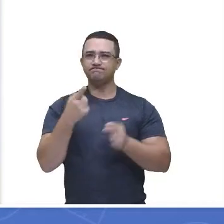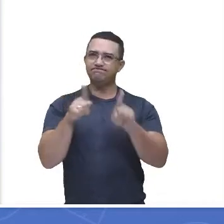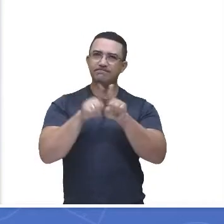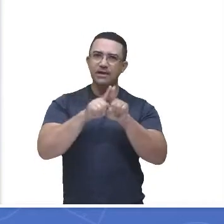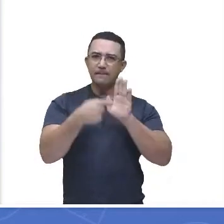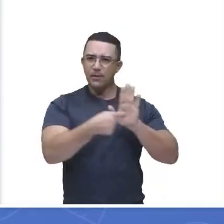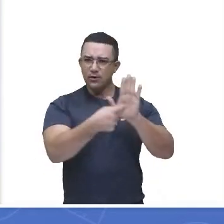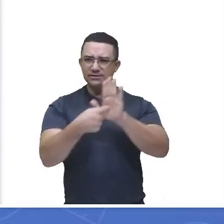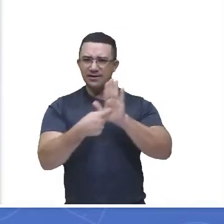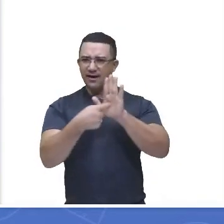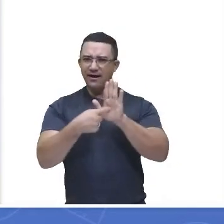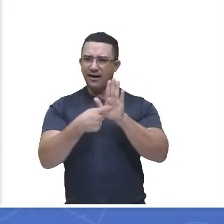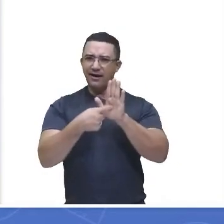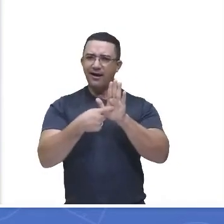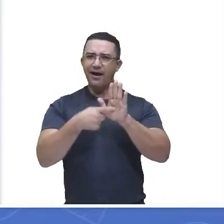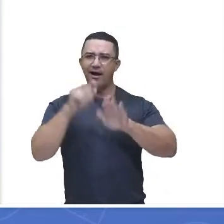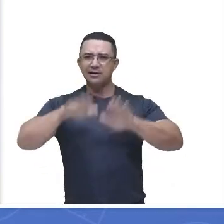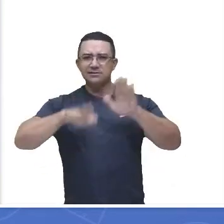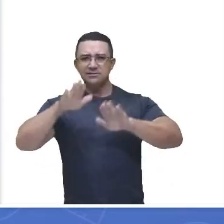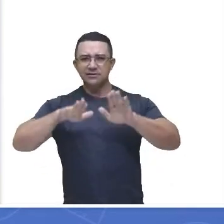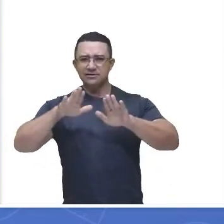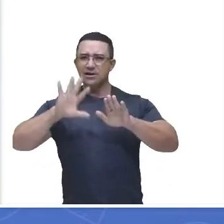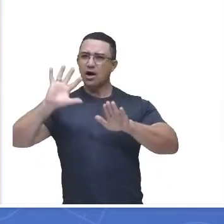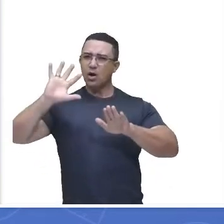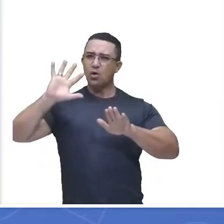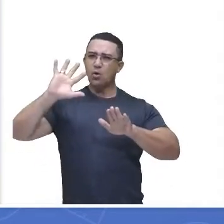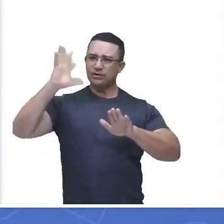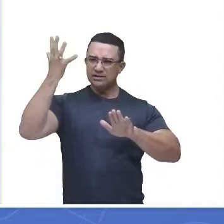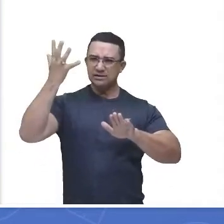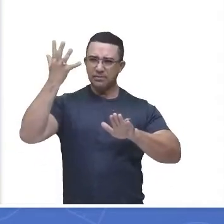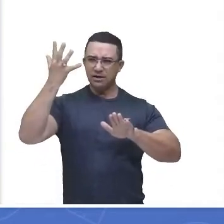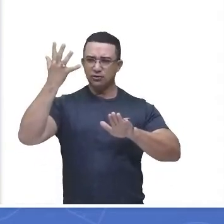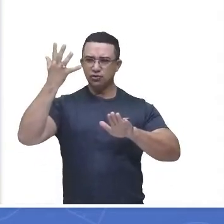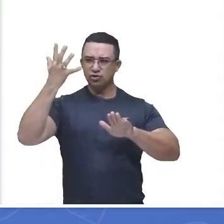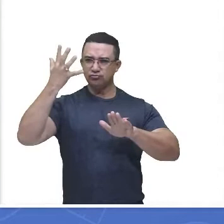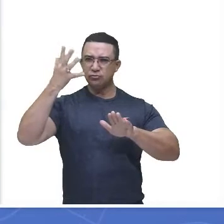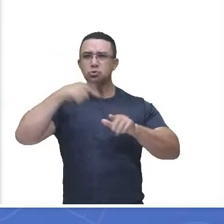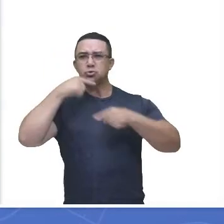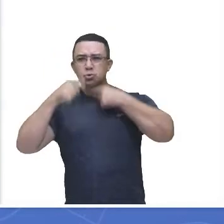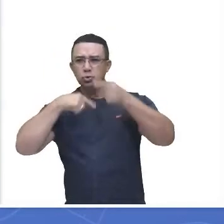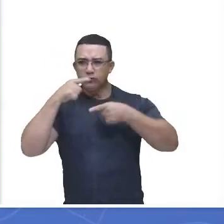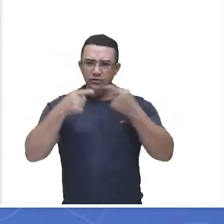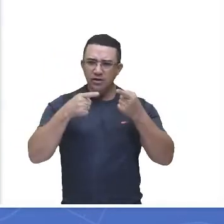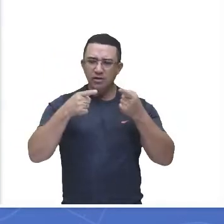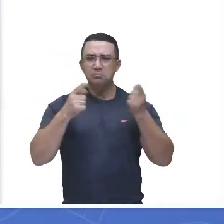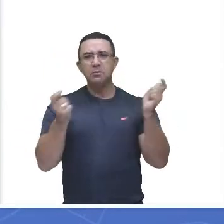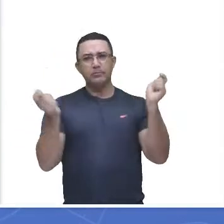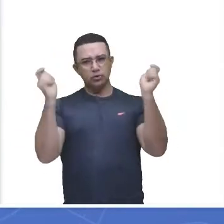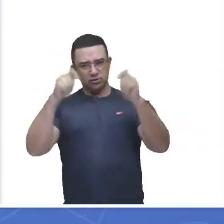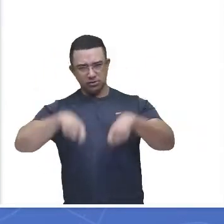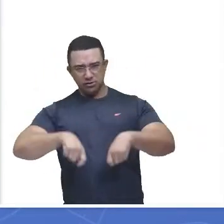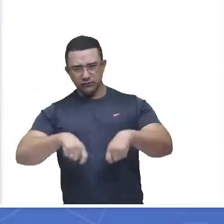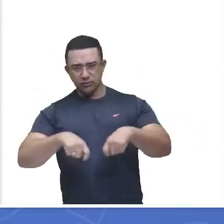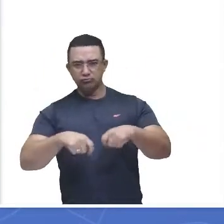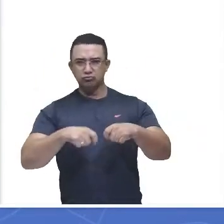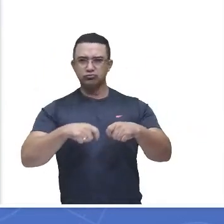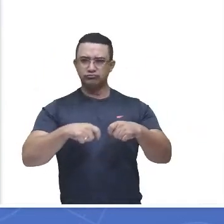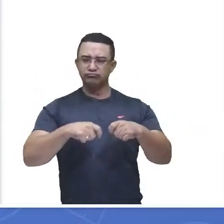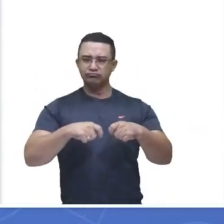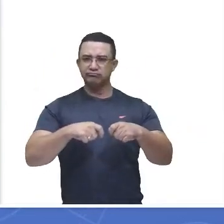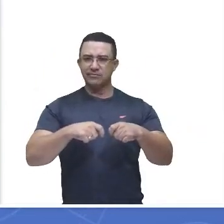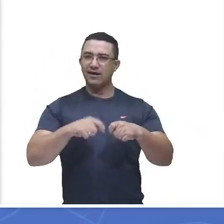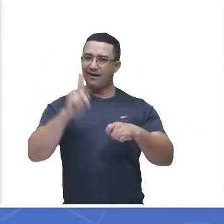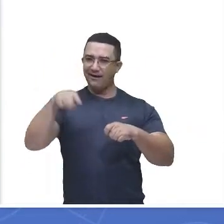Expressar situações hipotéticas, probabilidades, possibilidades, dúvidas,